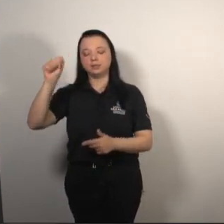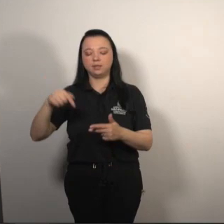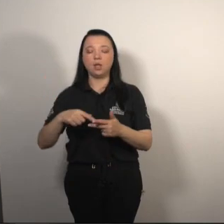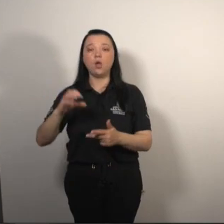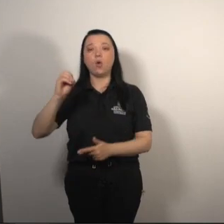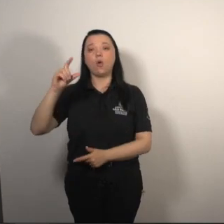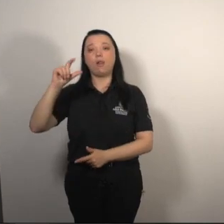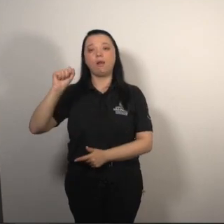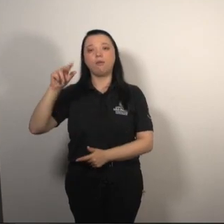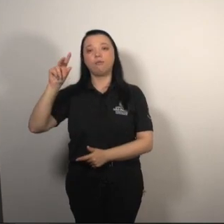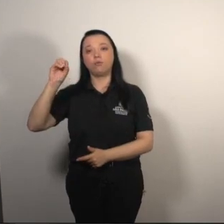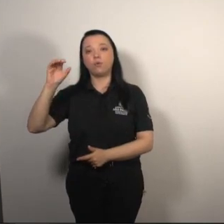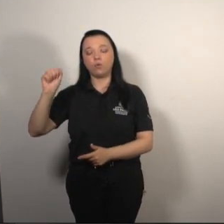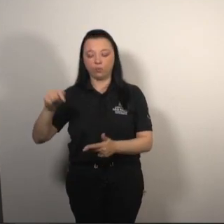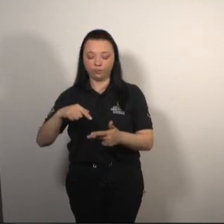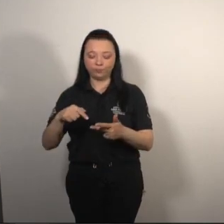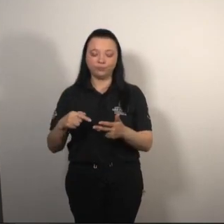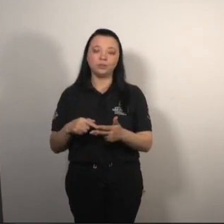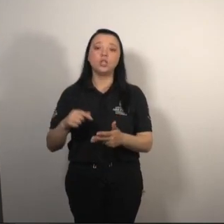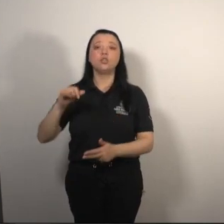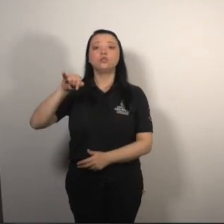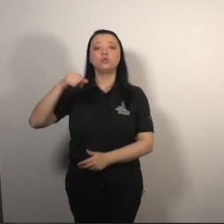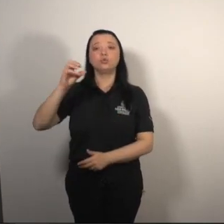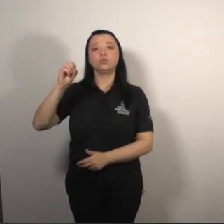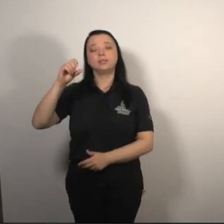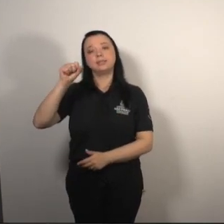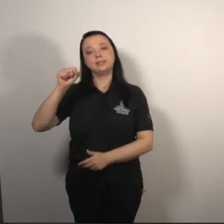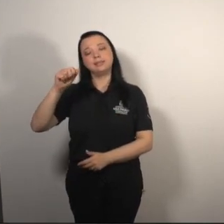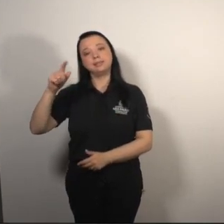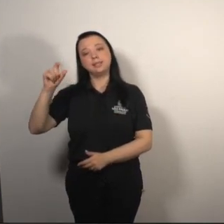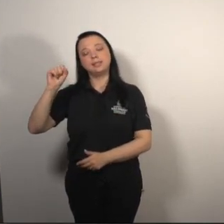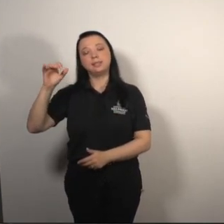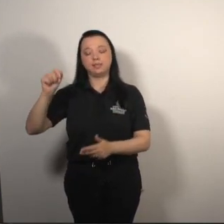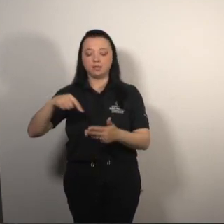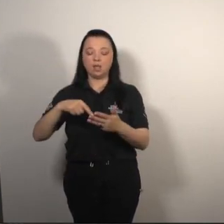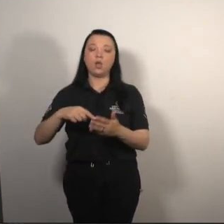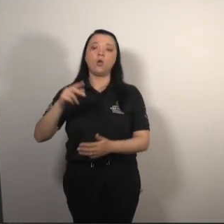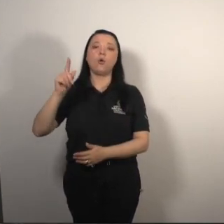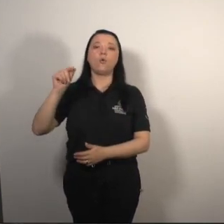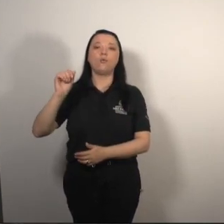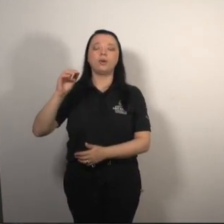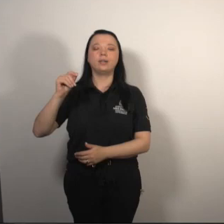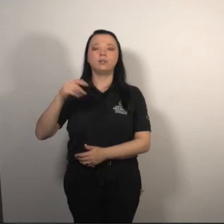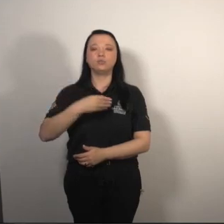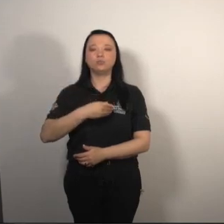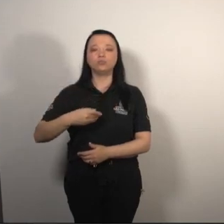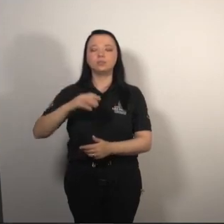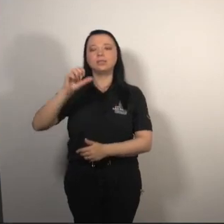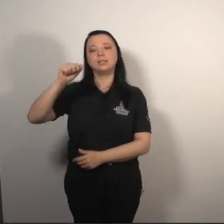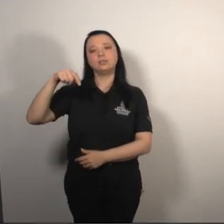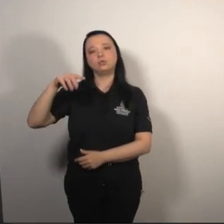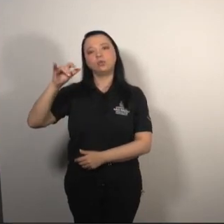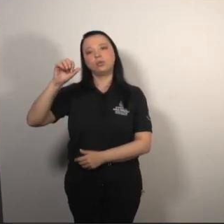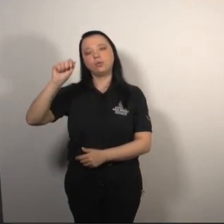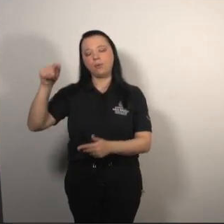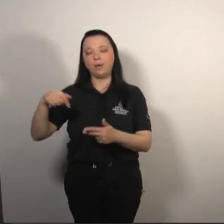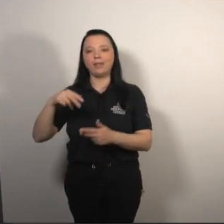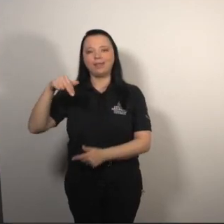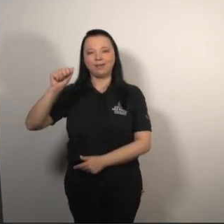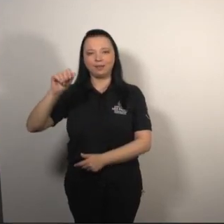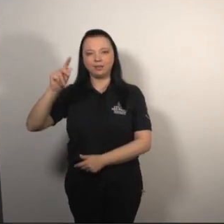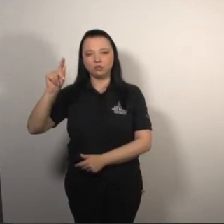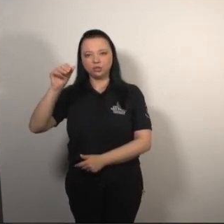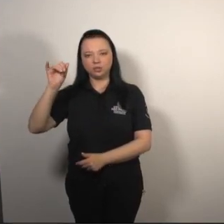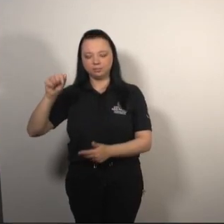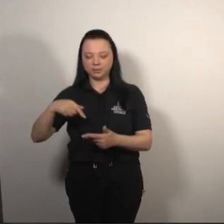Viaduto Martinho Prado, Eusébio Estevô, Governador Roberto Abireu Sodré, Antônio Nakashima, Padre Adelino,